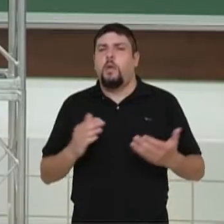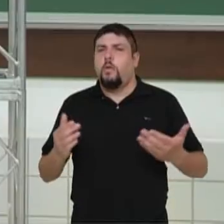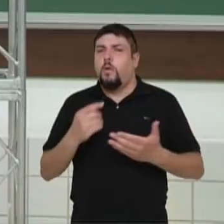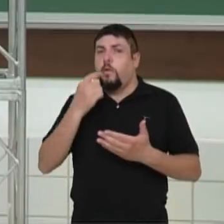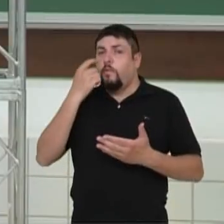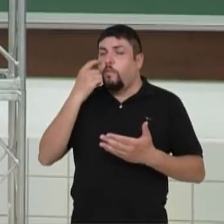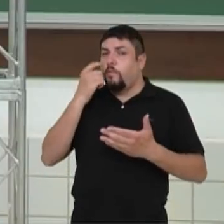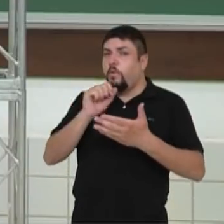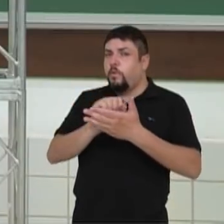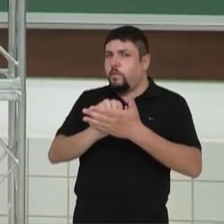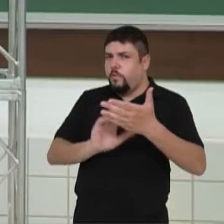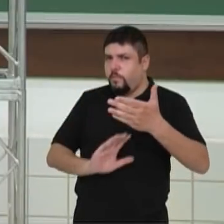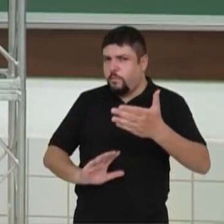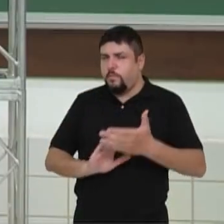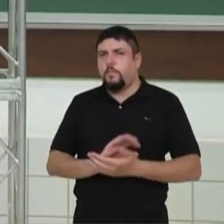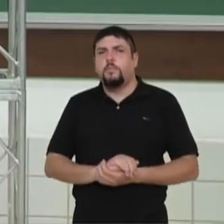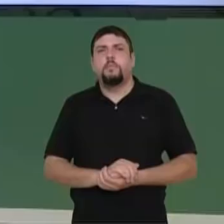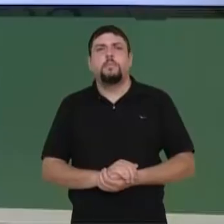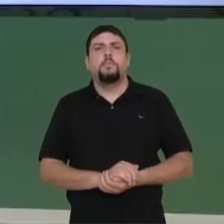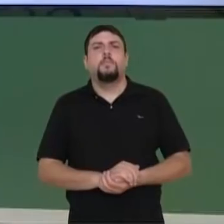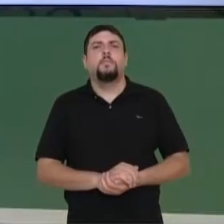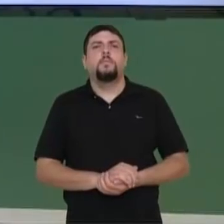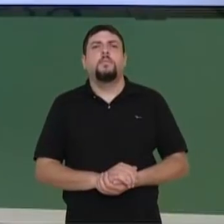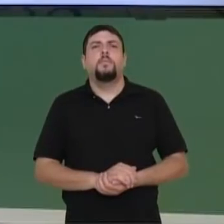que acontece nos exercícios.